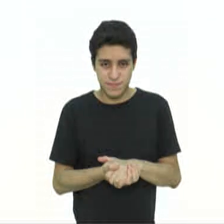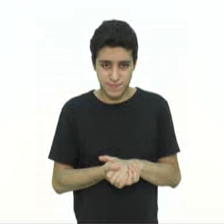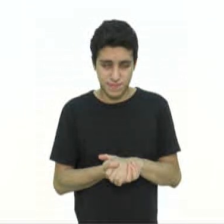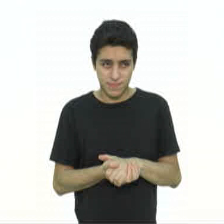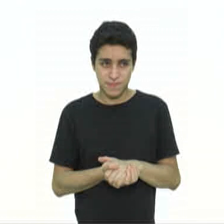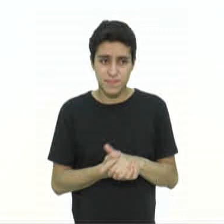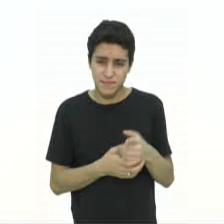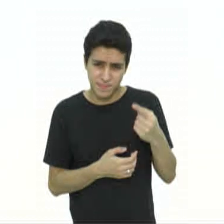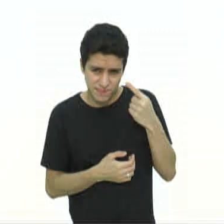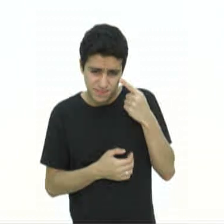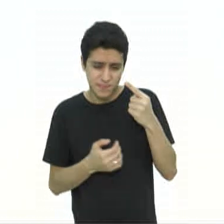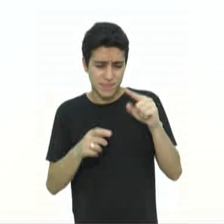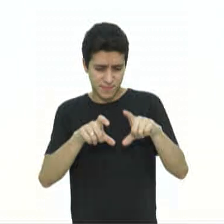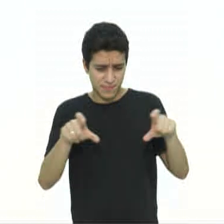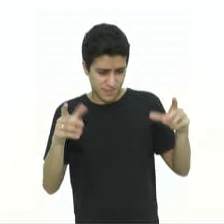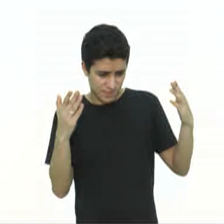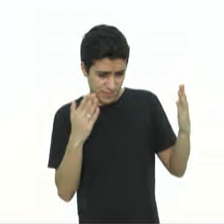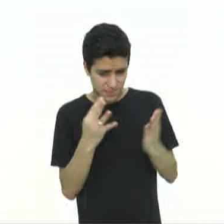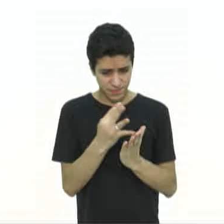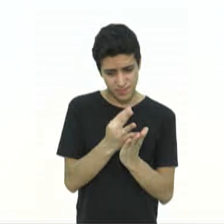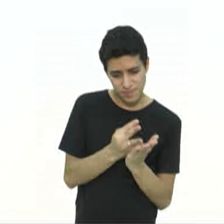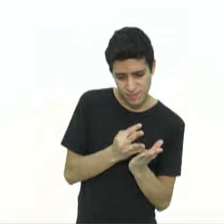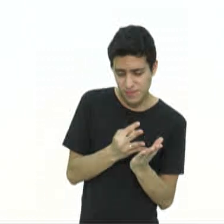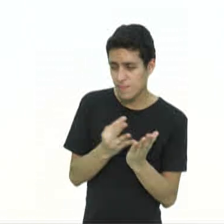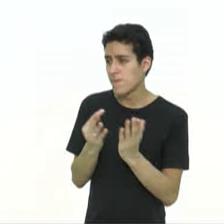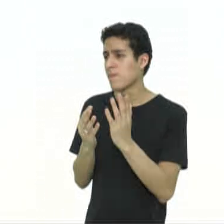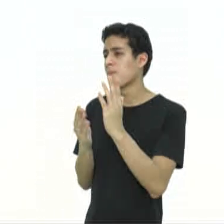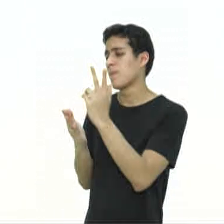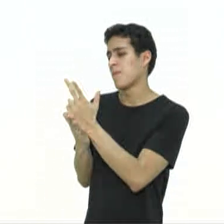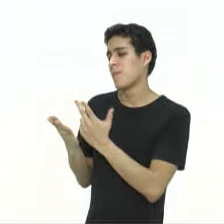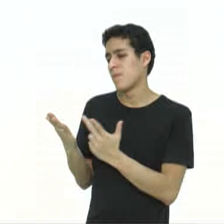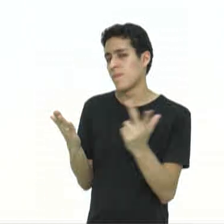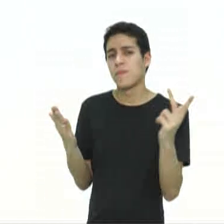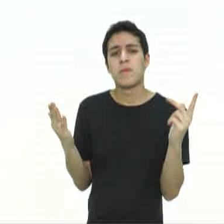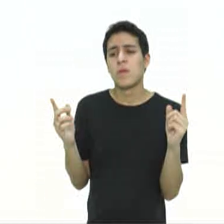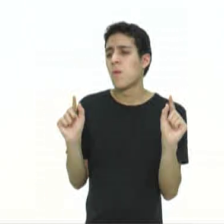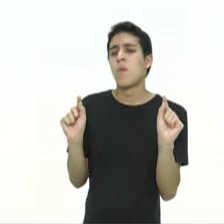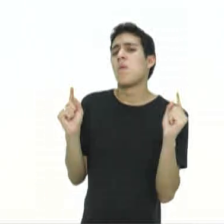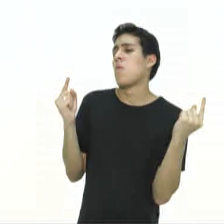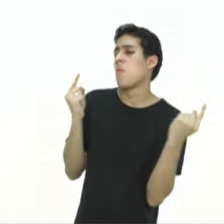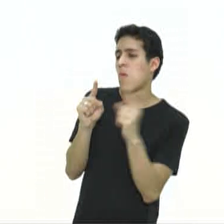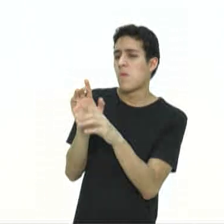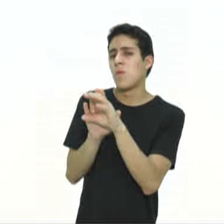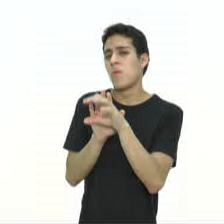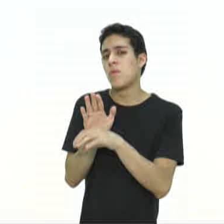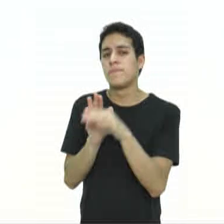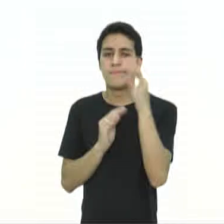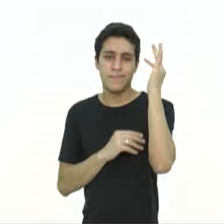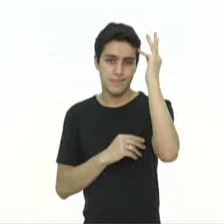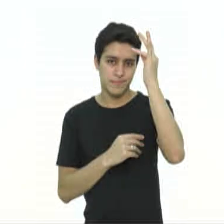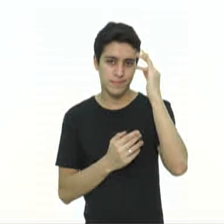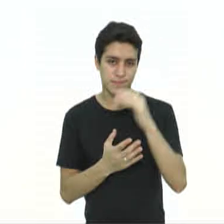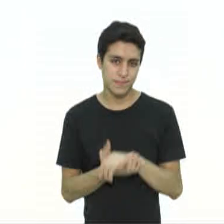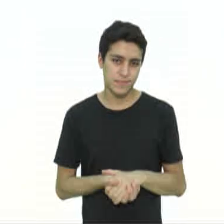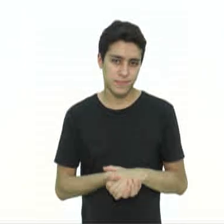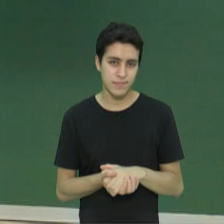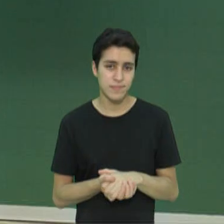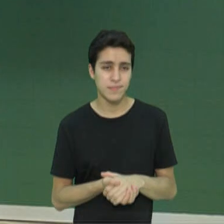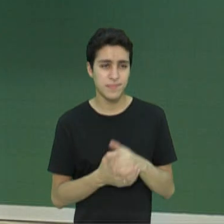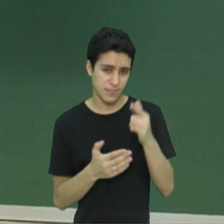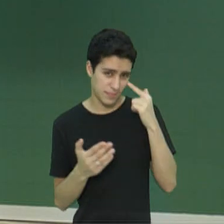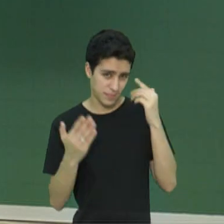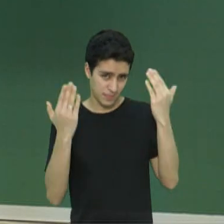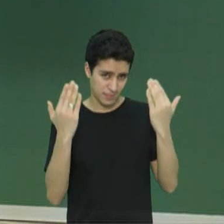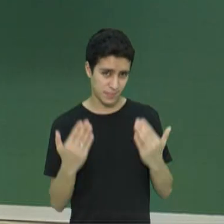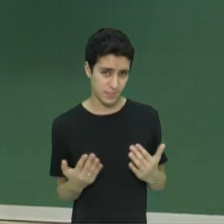fragmento, Platão compara o texto escrito com a pintura, contrapondo-os à sua concepção de filosofia. Então, vamos